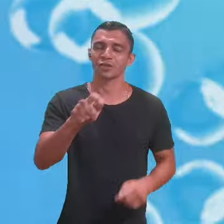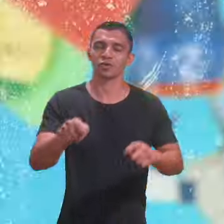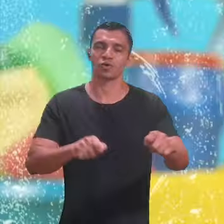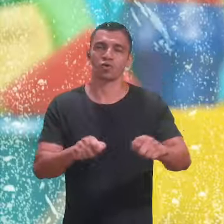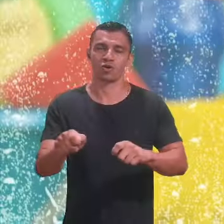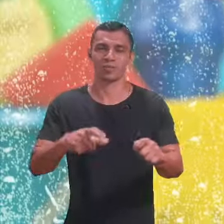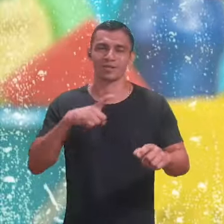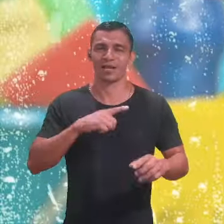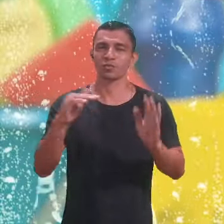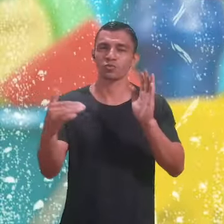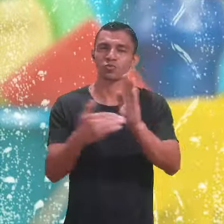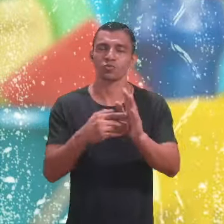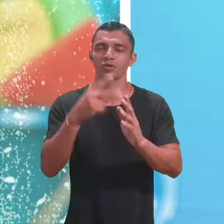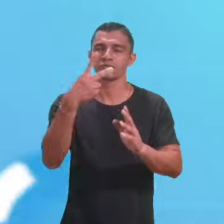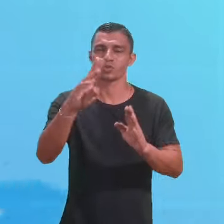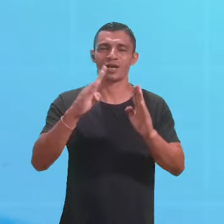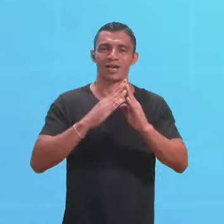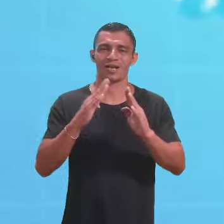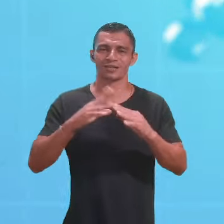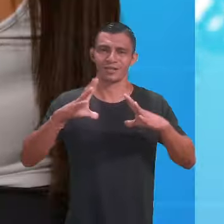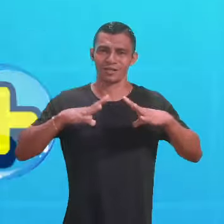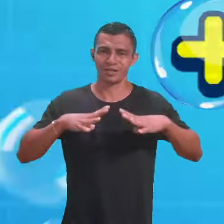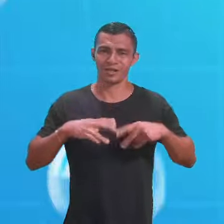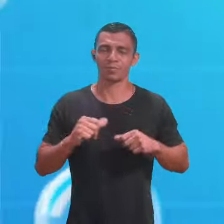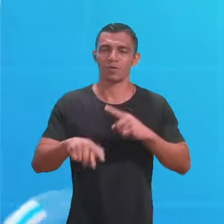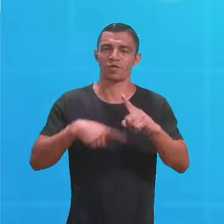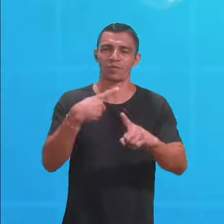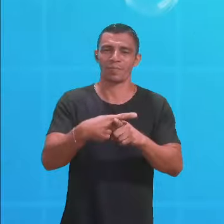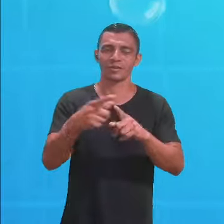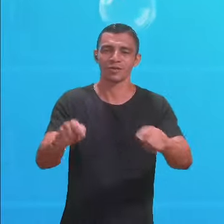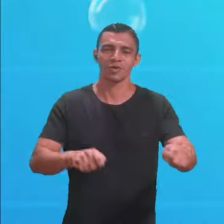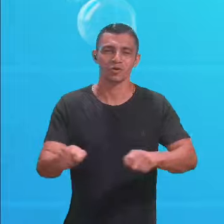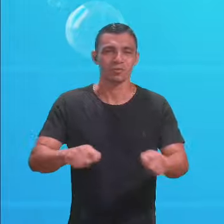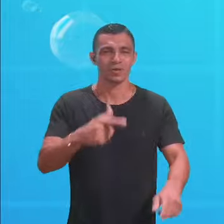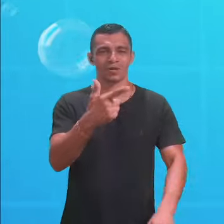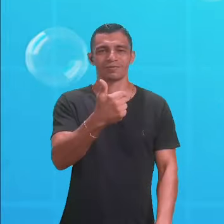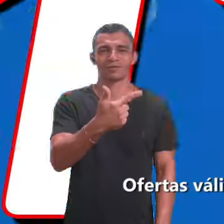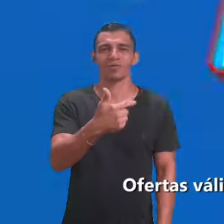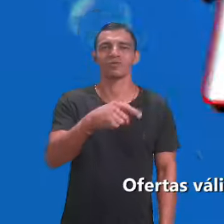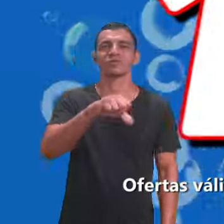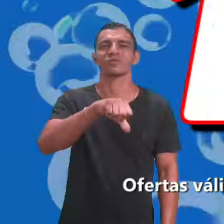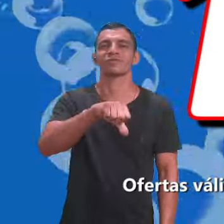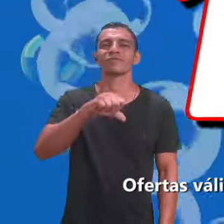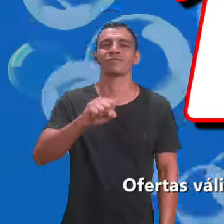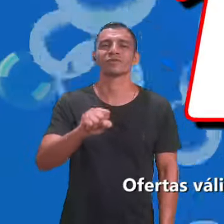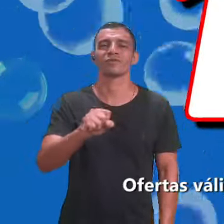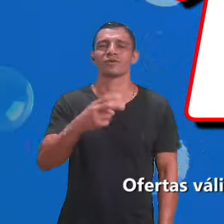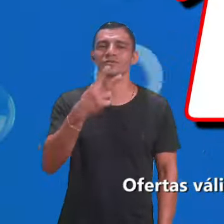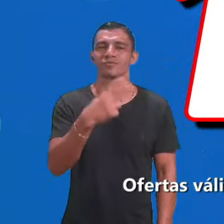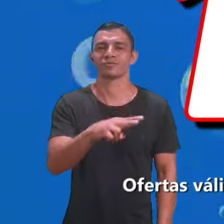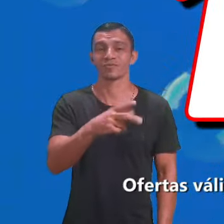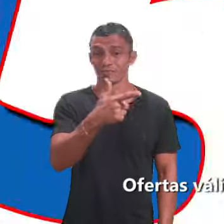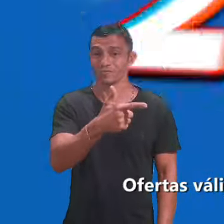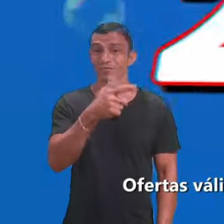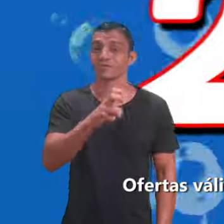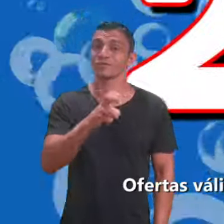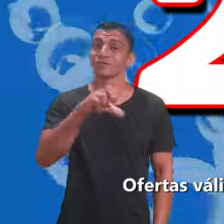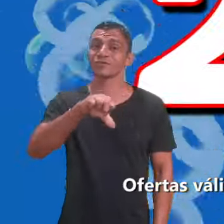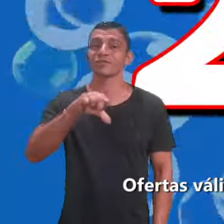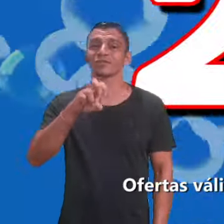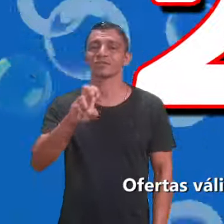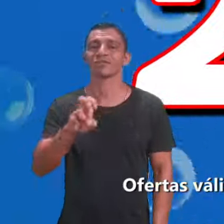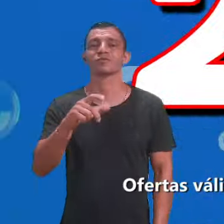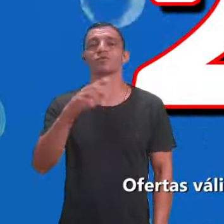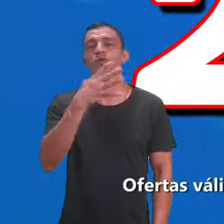Aqui, na Rede Economia, tem tudo pra deixar a sua casa limpa com mais economia. Surf 1.6 quilos, R$11,98 no app. Arroz Copa